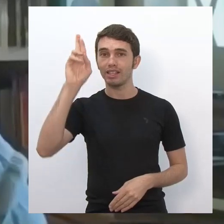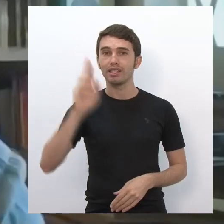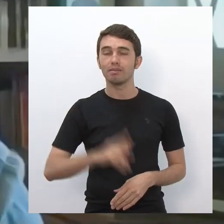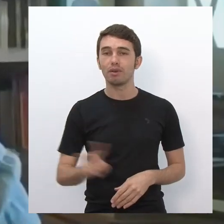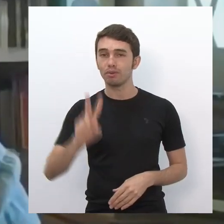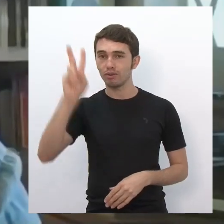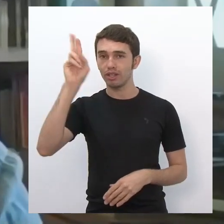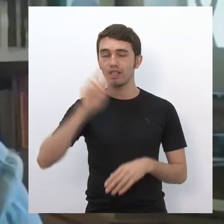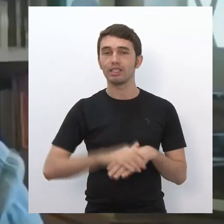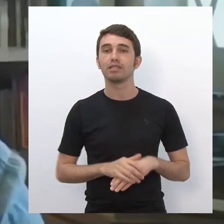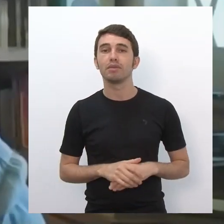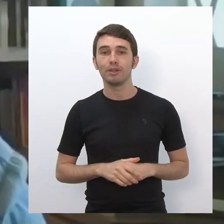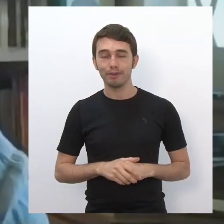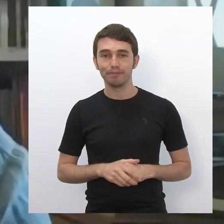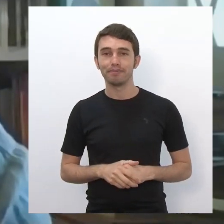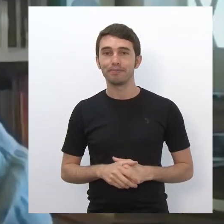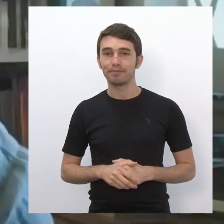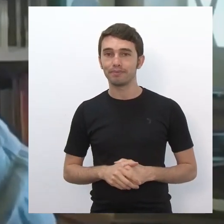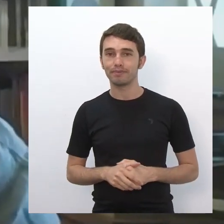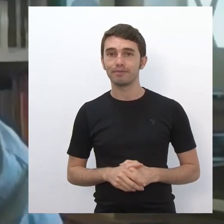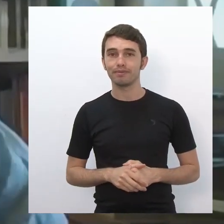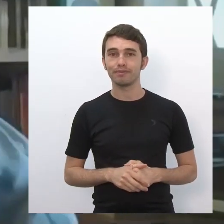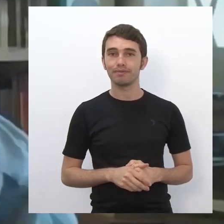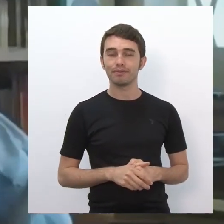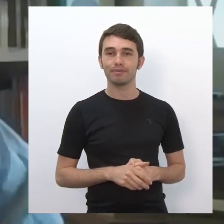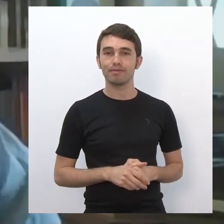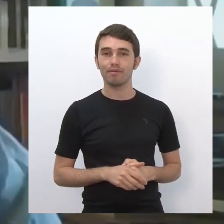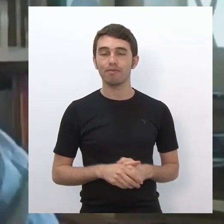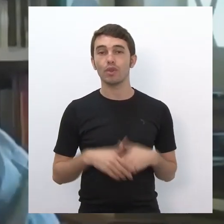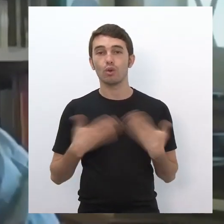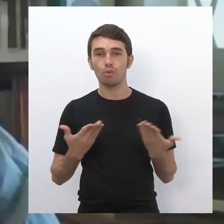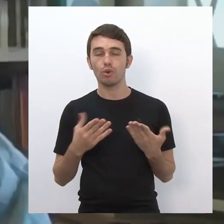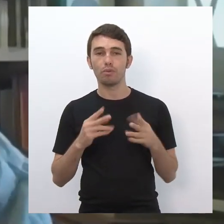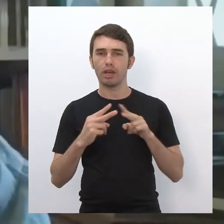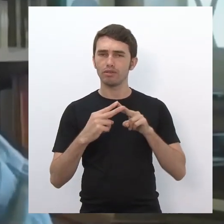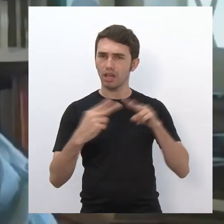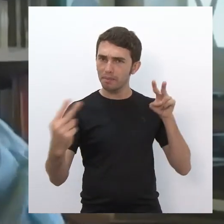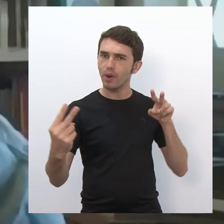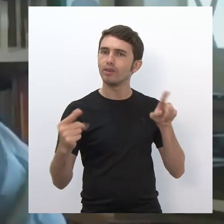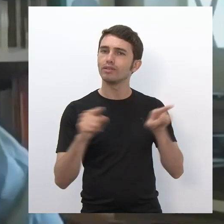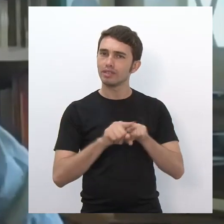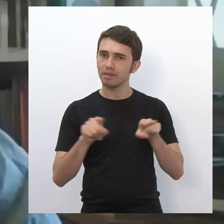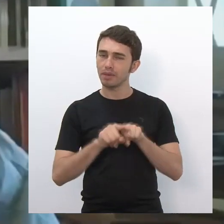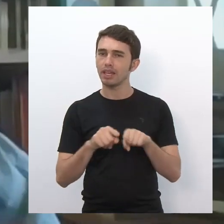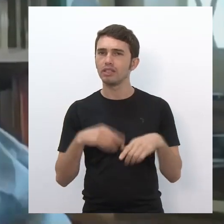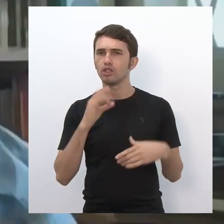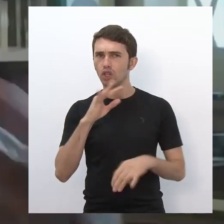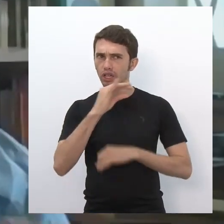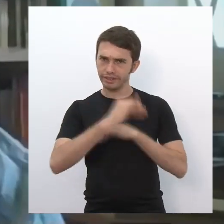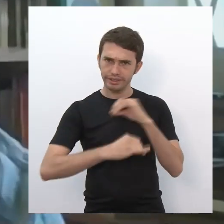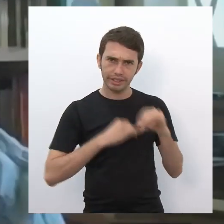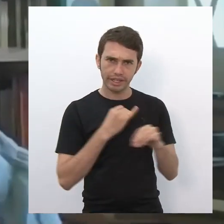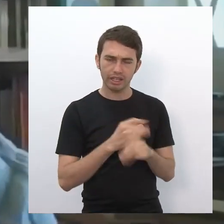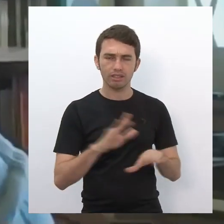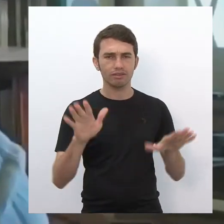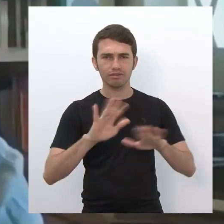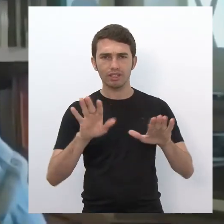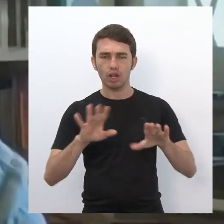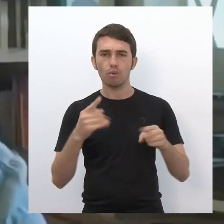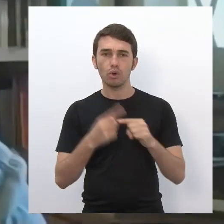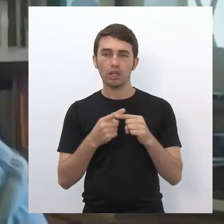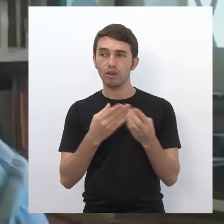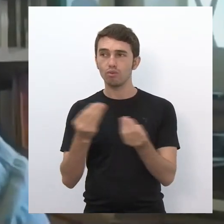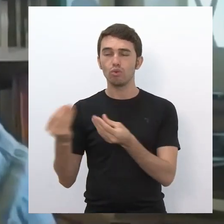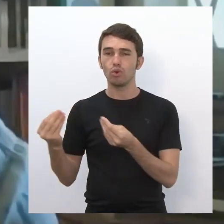construindo uma experiência riquíssima por meios remotos, não só internet, porque uma boa parte do nosso público não